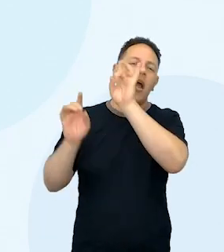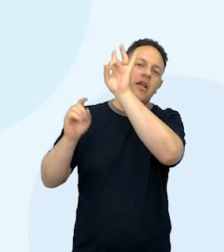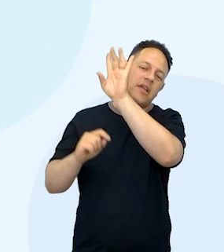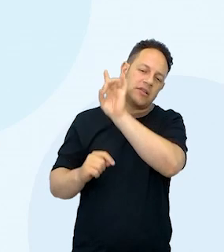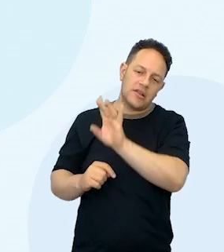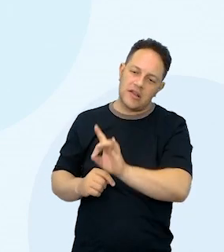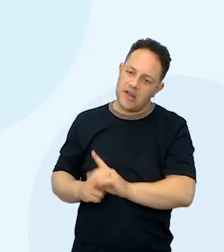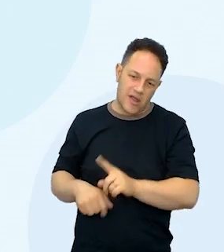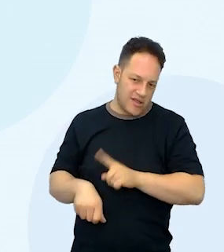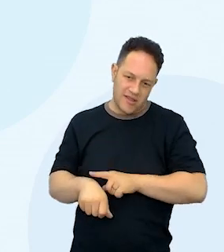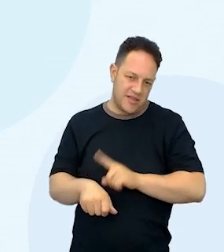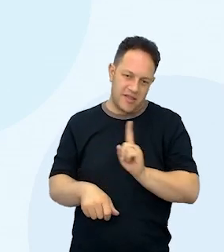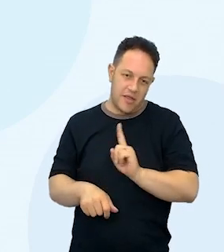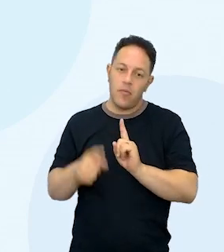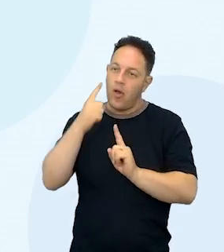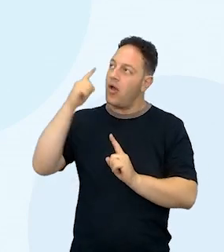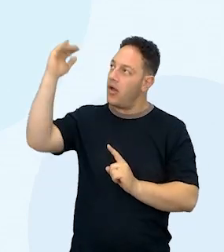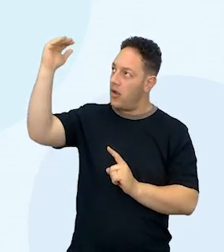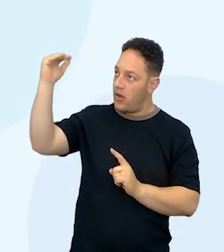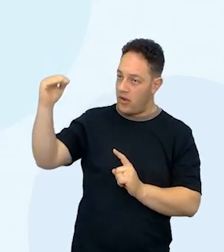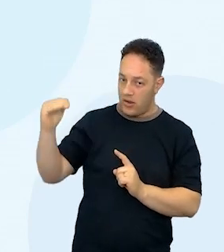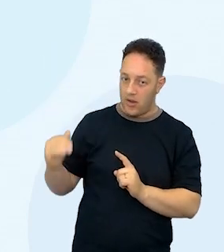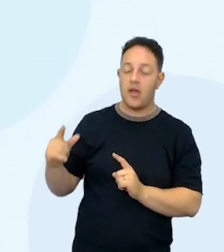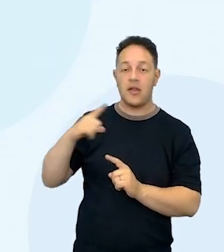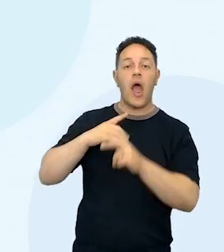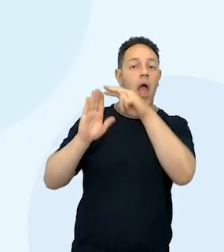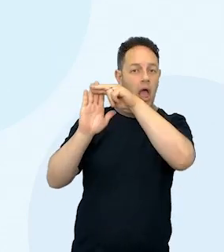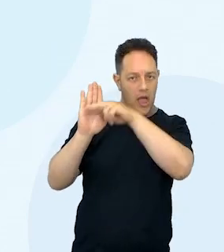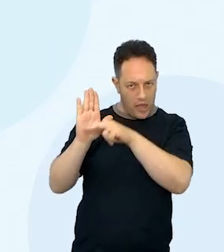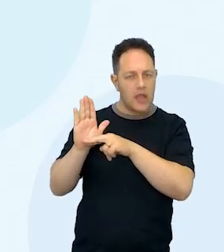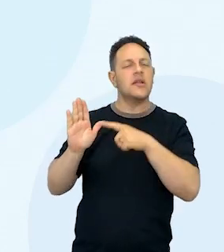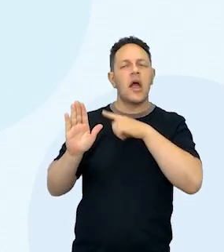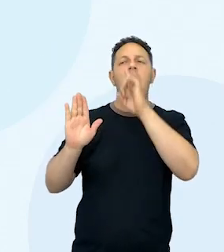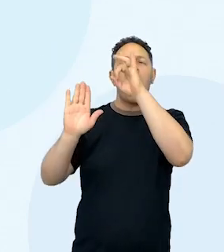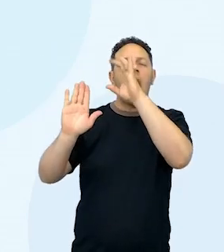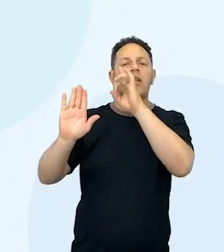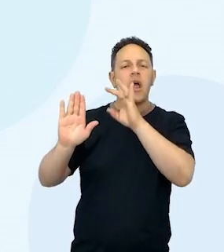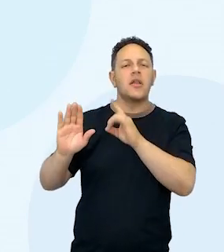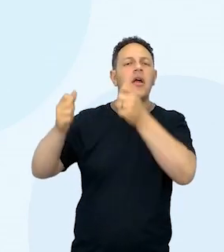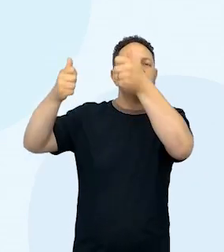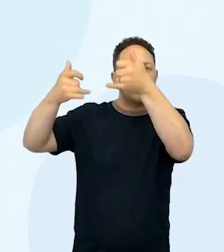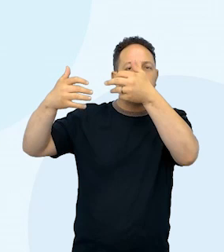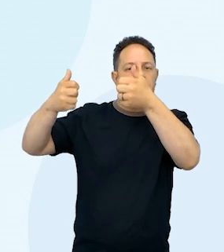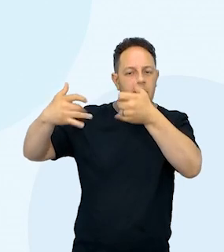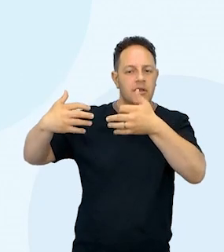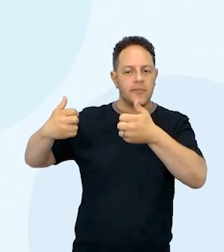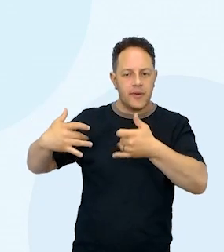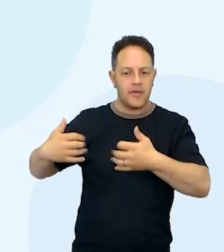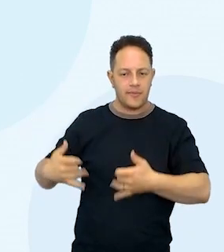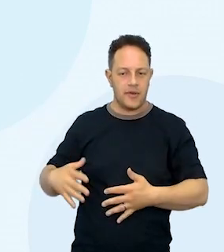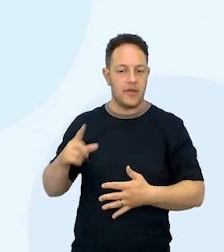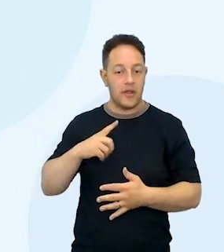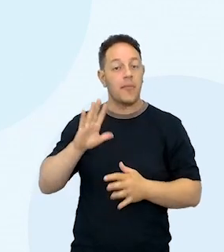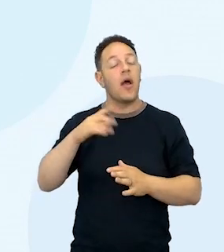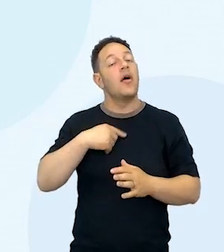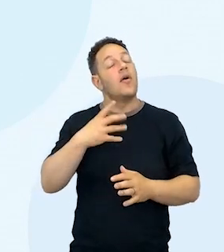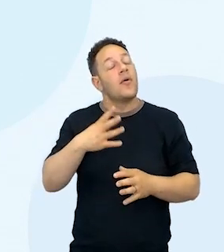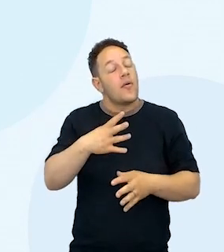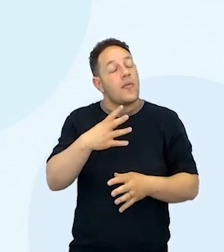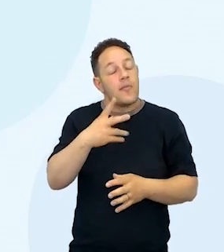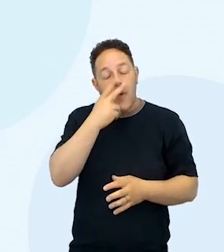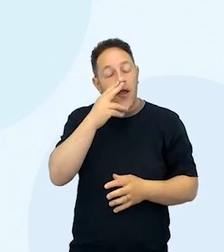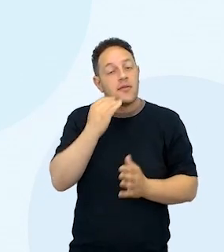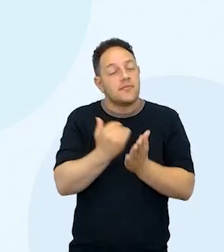um das etapas, mas lá no regulamento está explicando direitinho cada um desses pontos. A gente só reforça a importância de